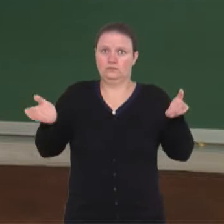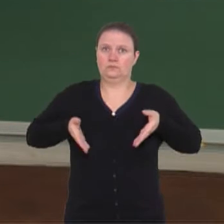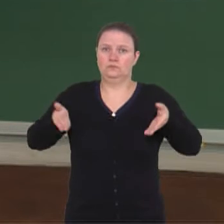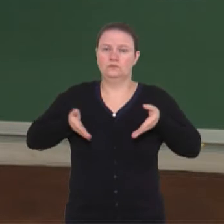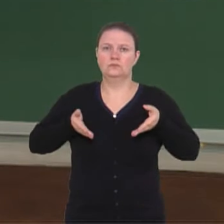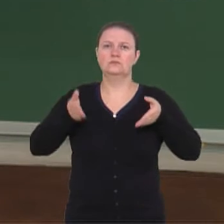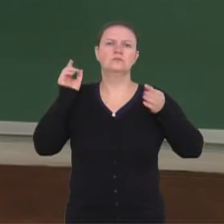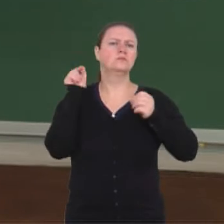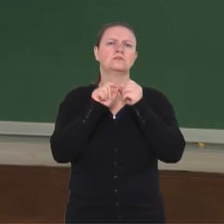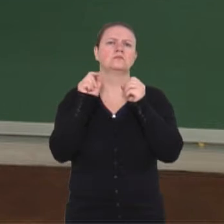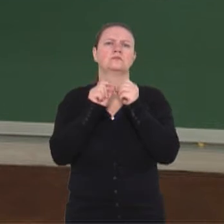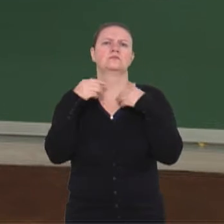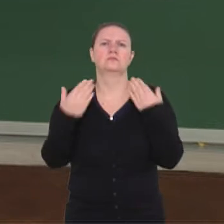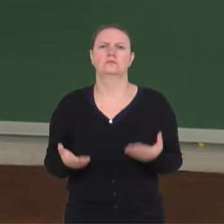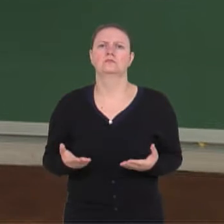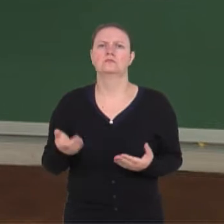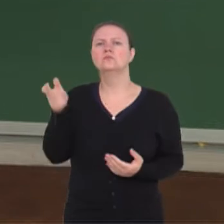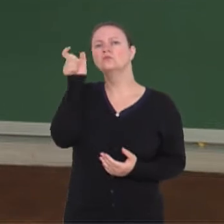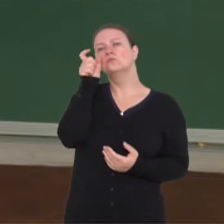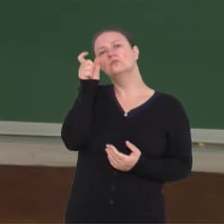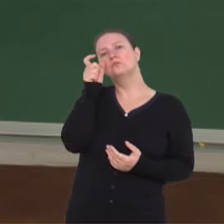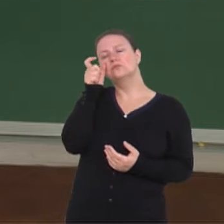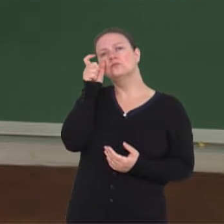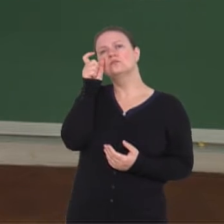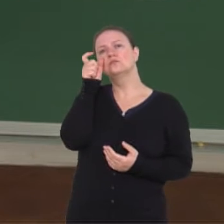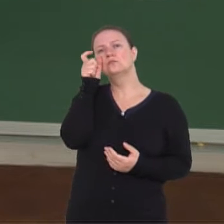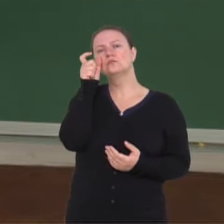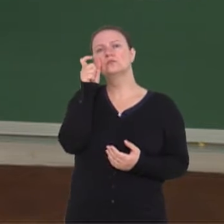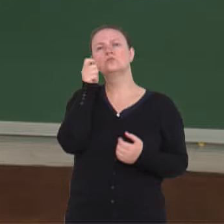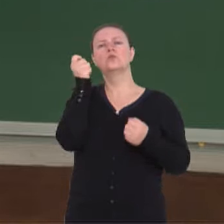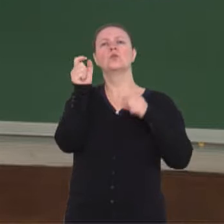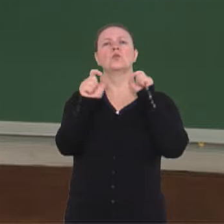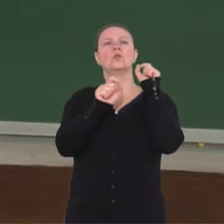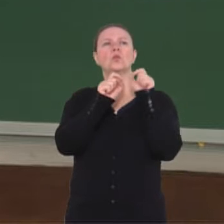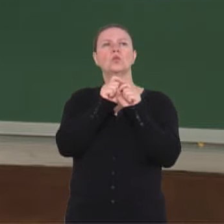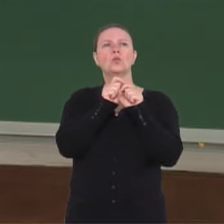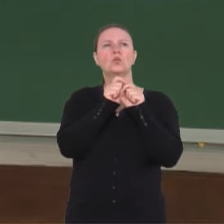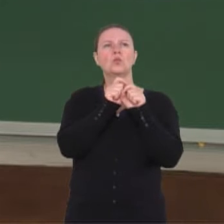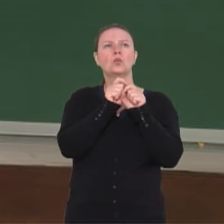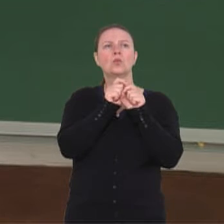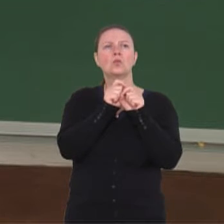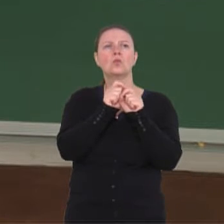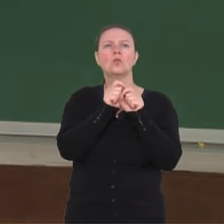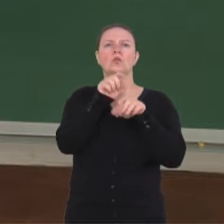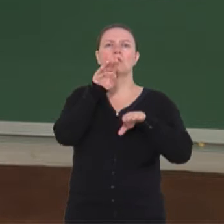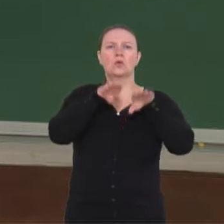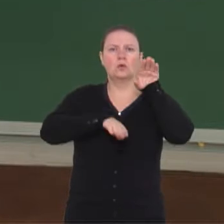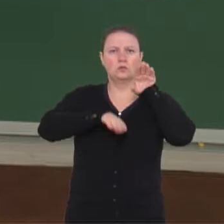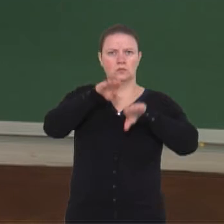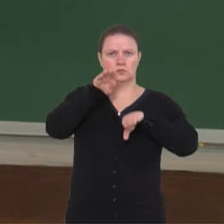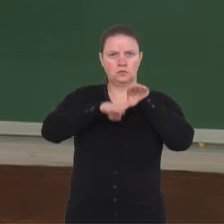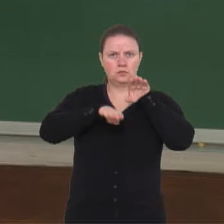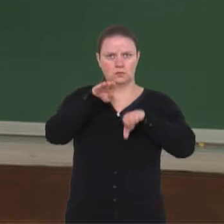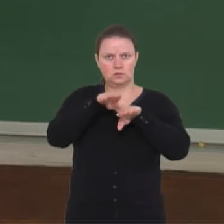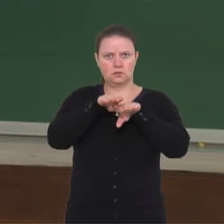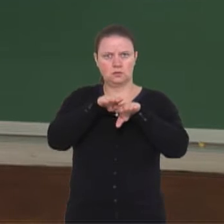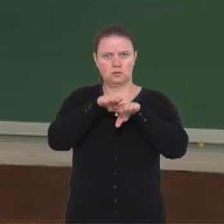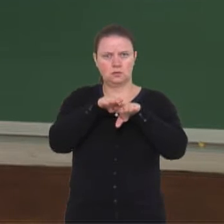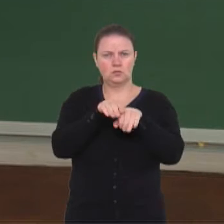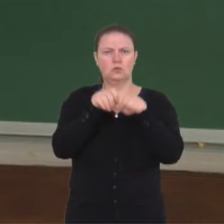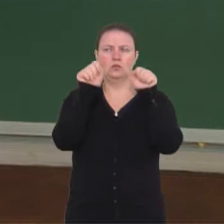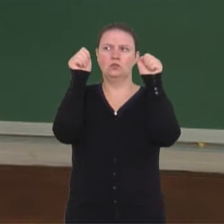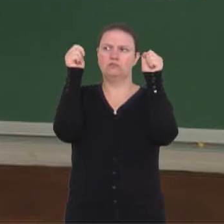passo aqui, o que eu faço? Eu olho para os coeficientes da variável de mesmo grau nos